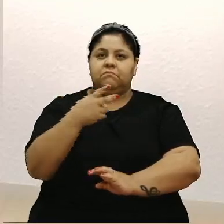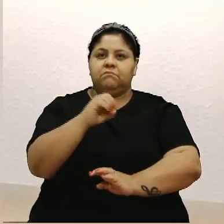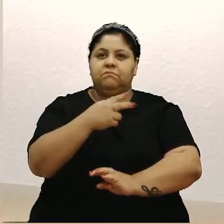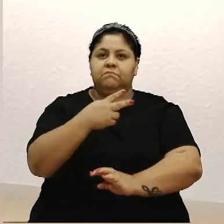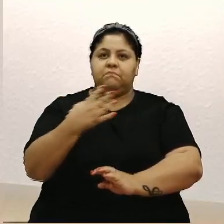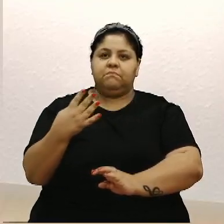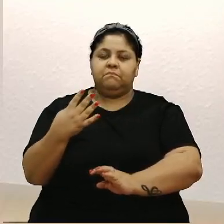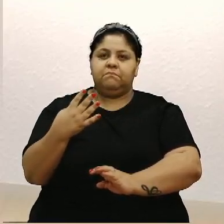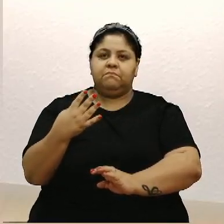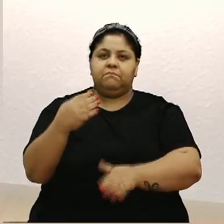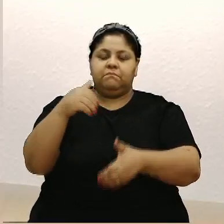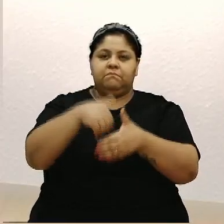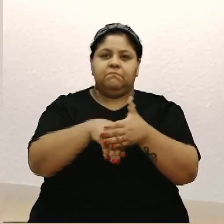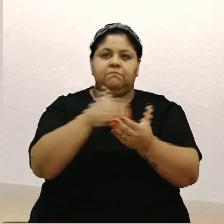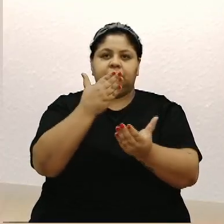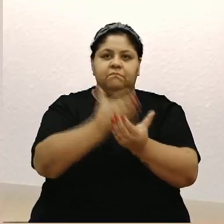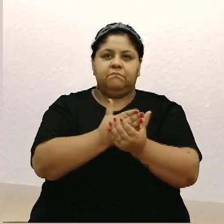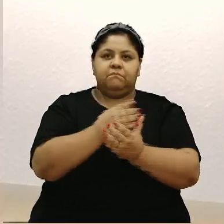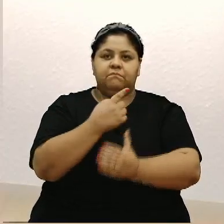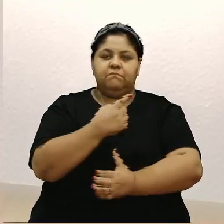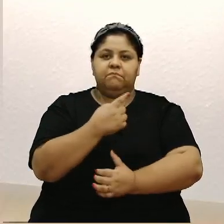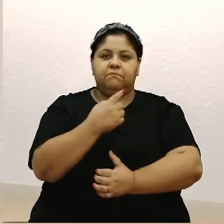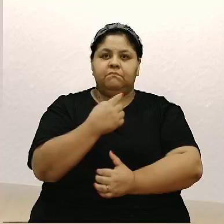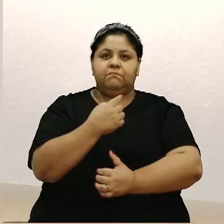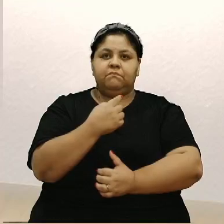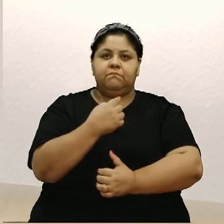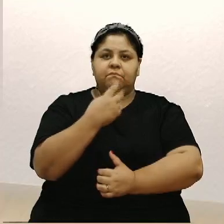167/2024, contido no processo número